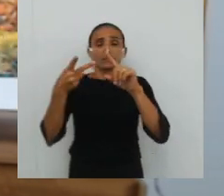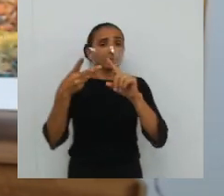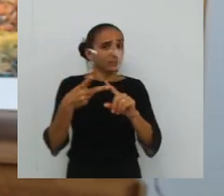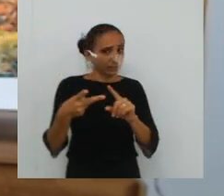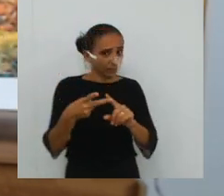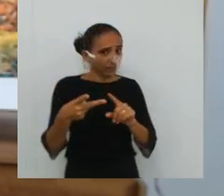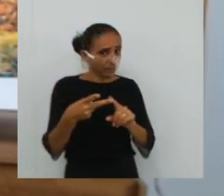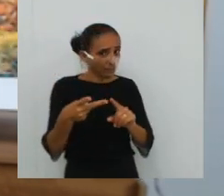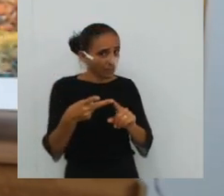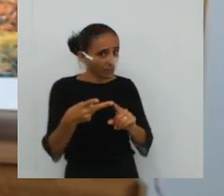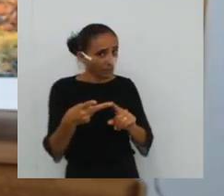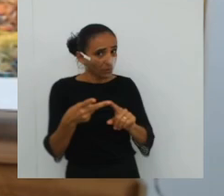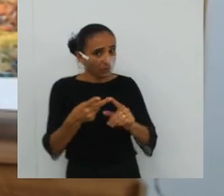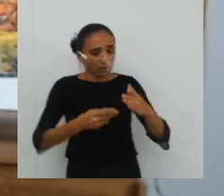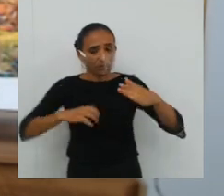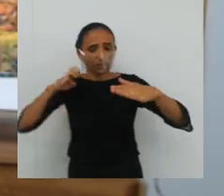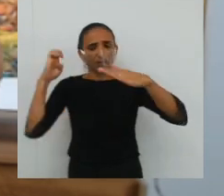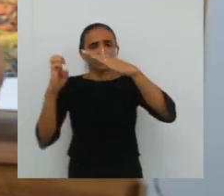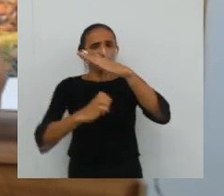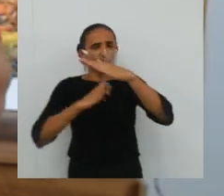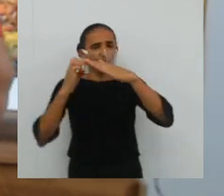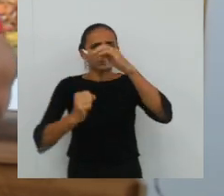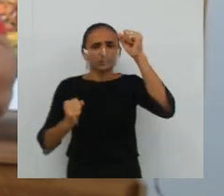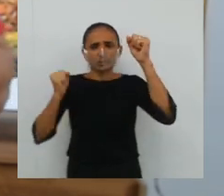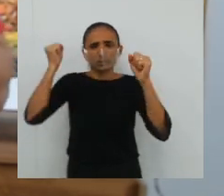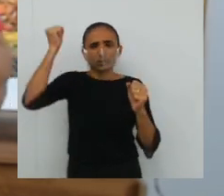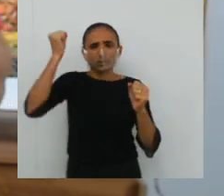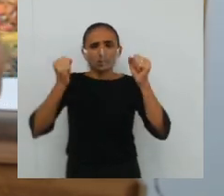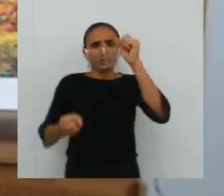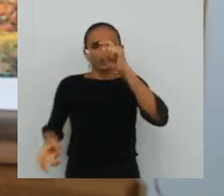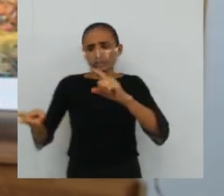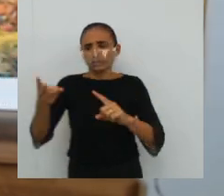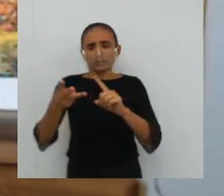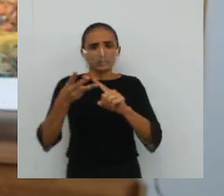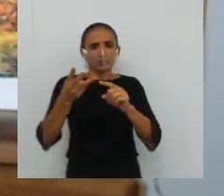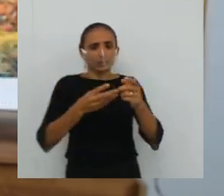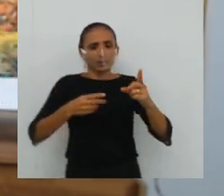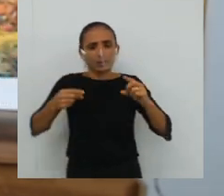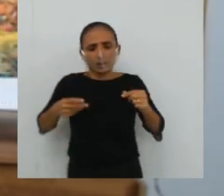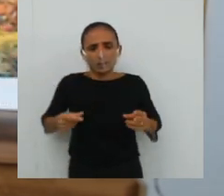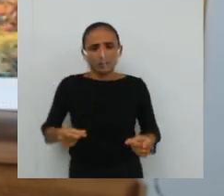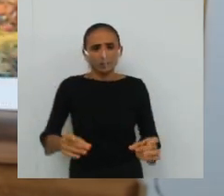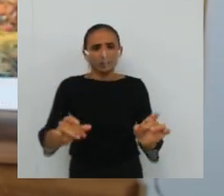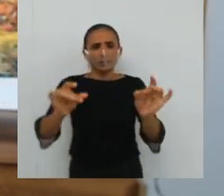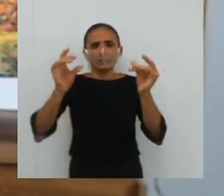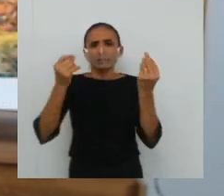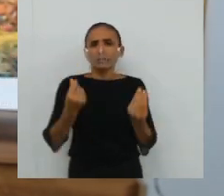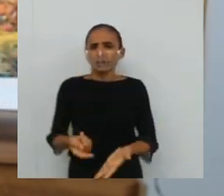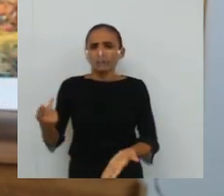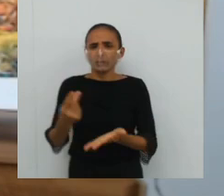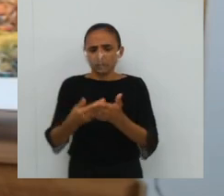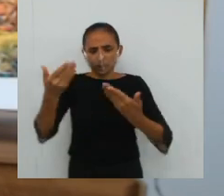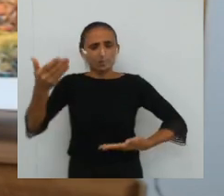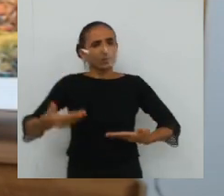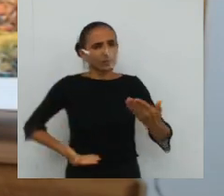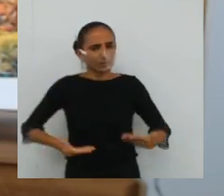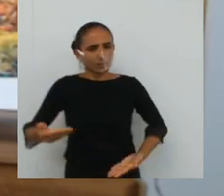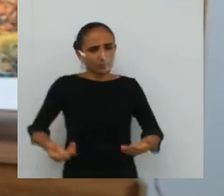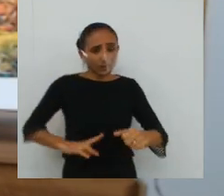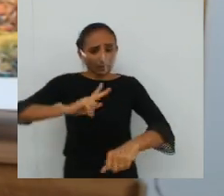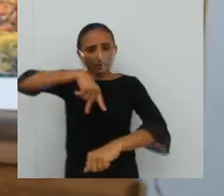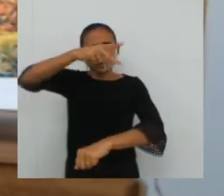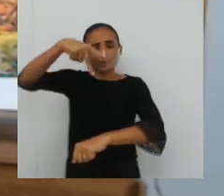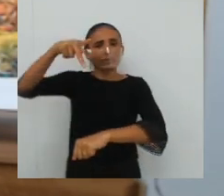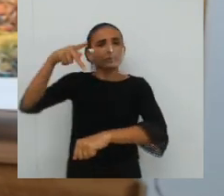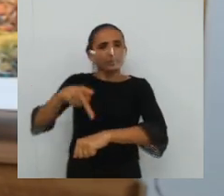econômica, que é a indústria, e a terceira atividade econômica, que é o comércio e o serviço. Então, os países